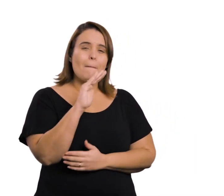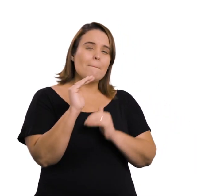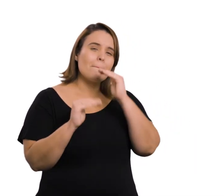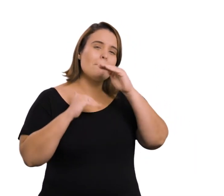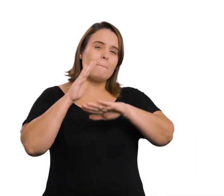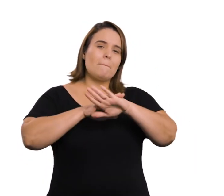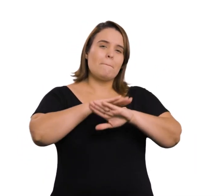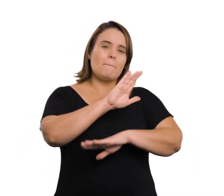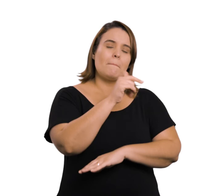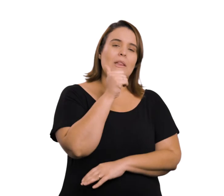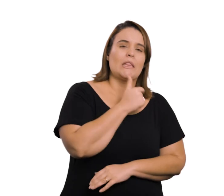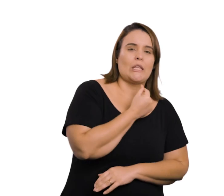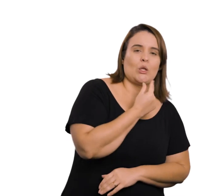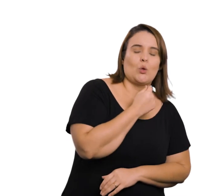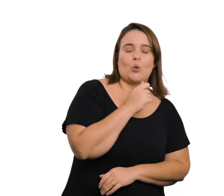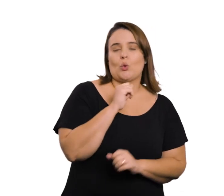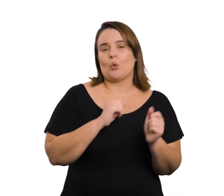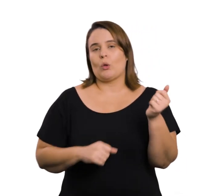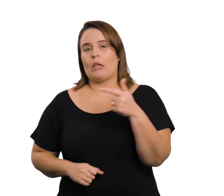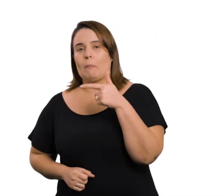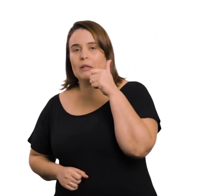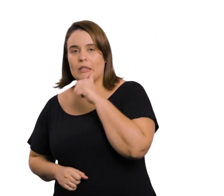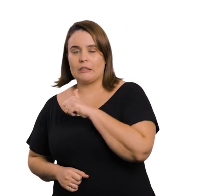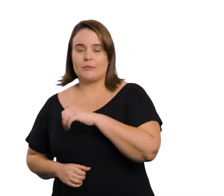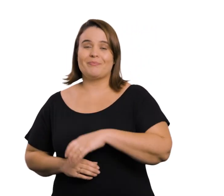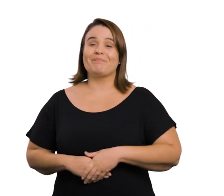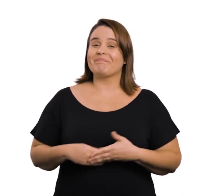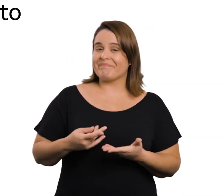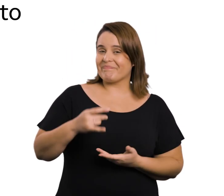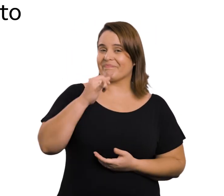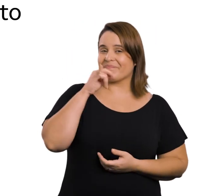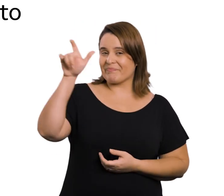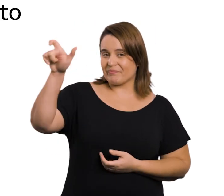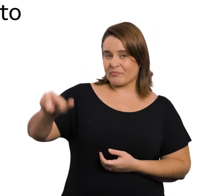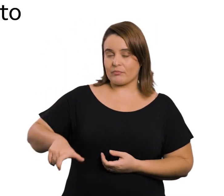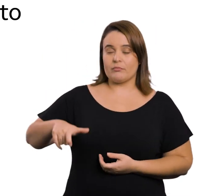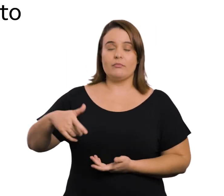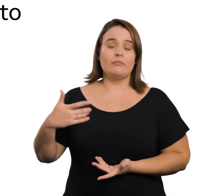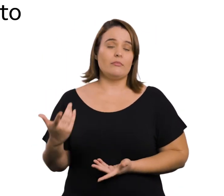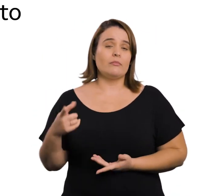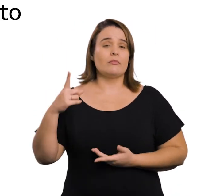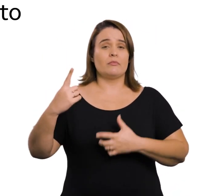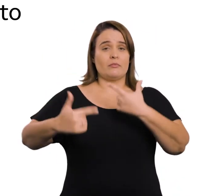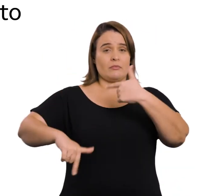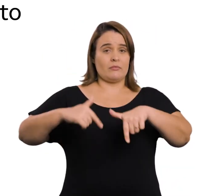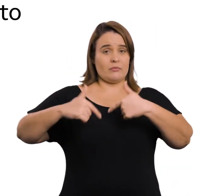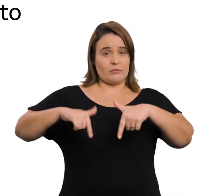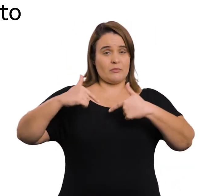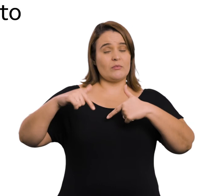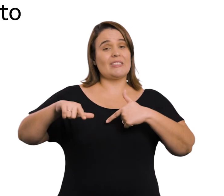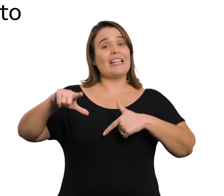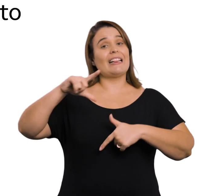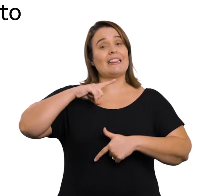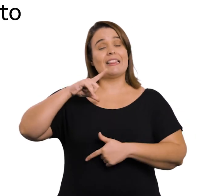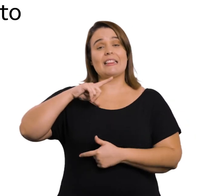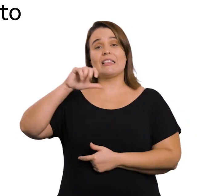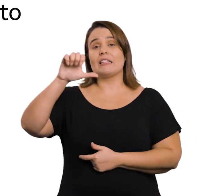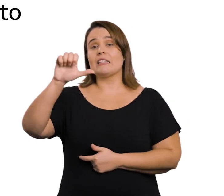afeta 4 a 5 vezes mais meninos do que meninas. Exemplo: Andrea, 19, que tem